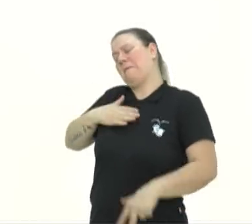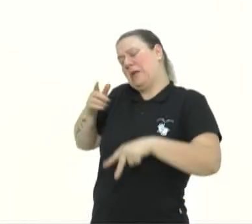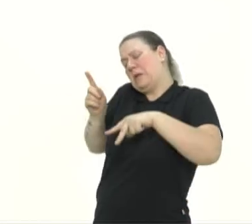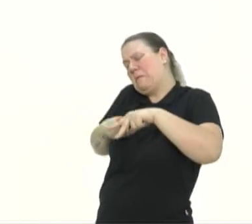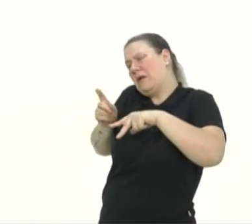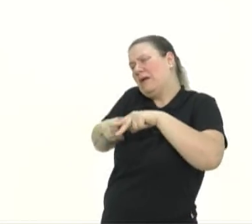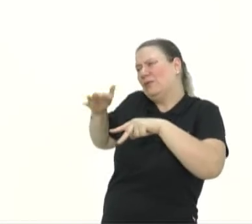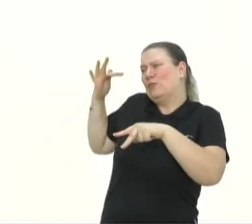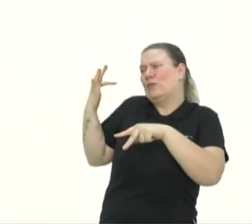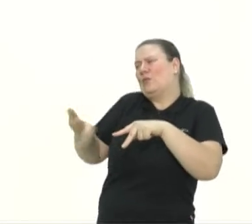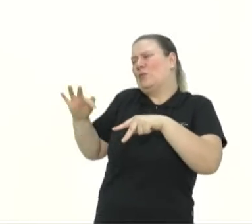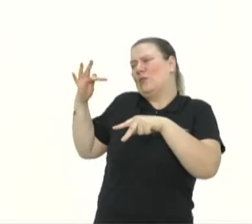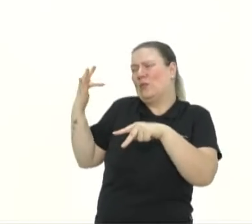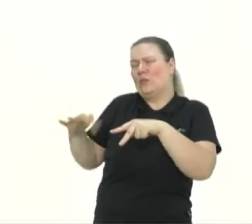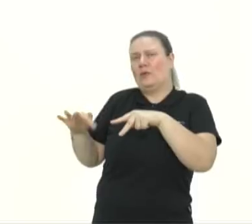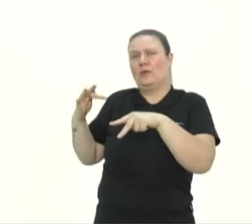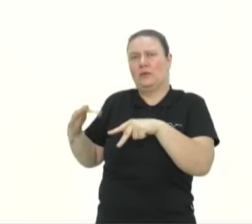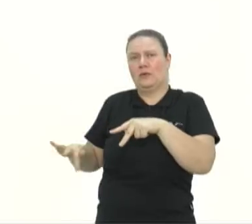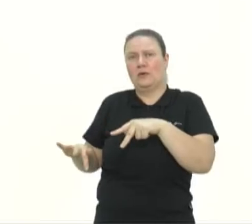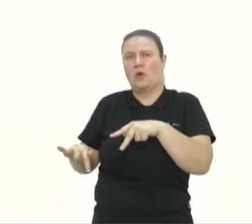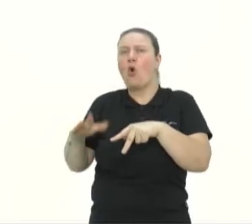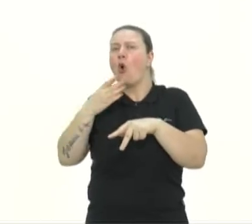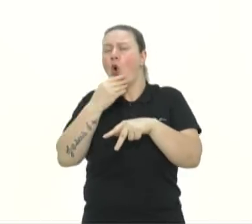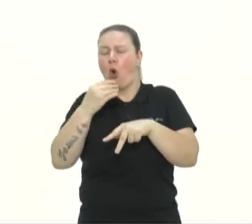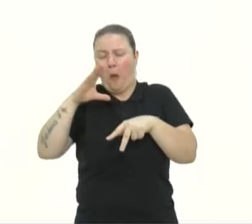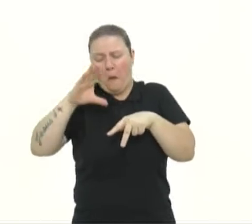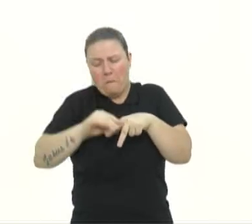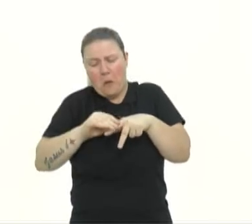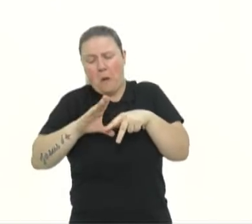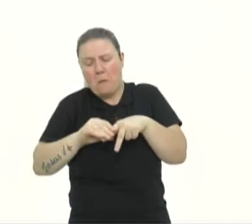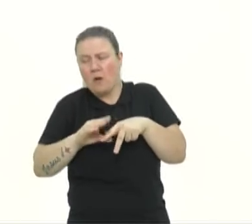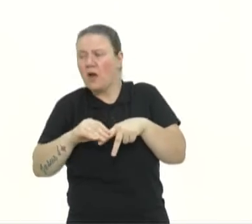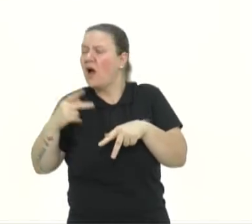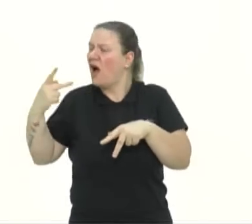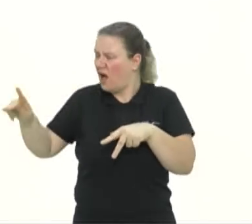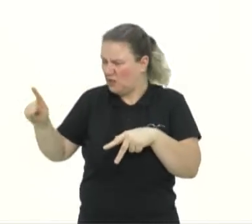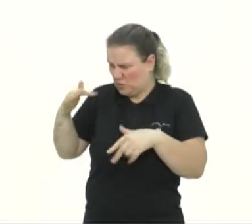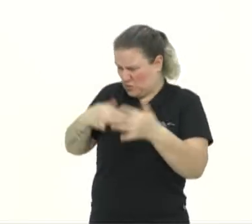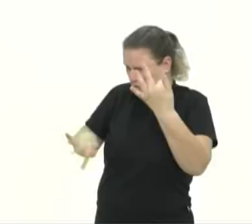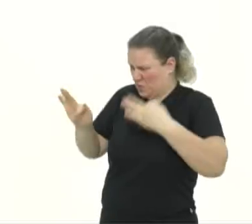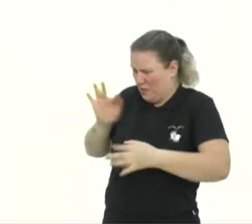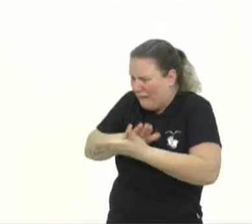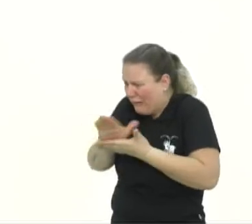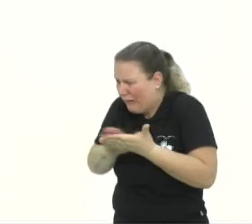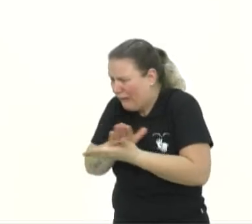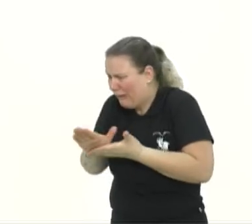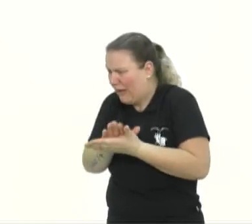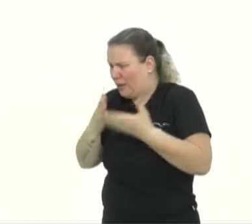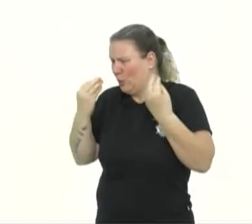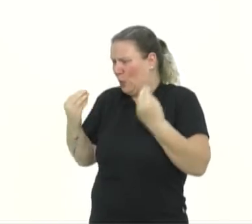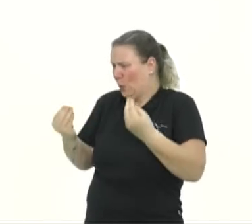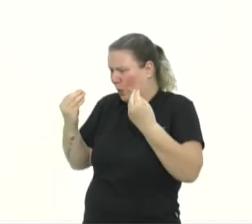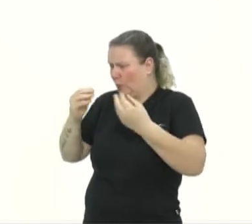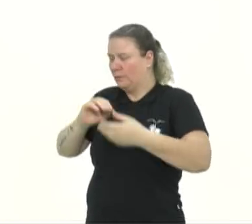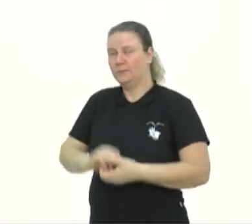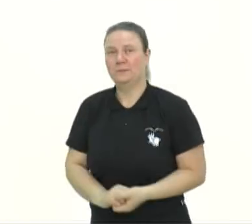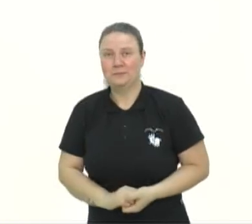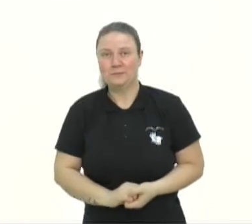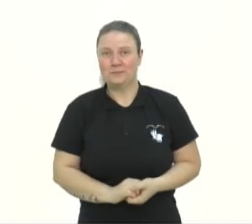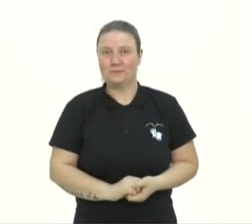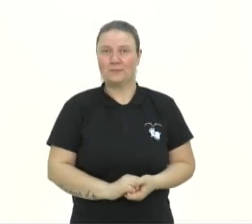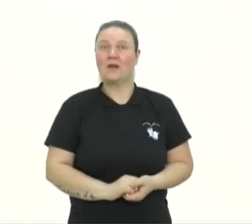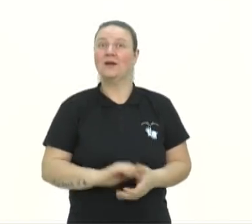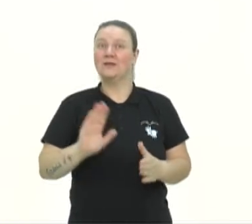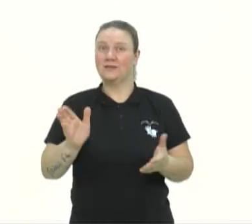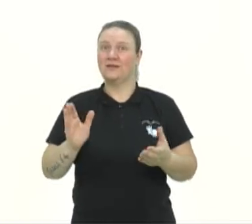da conta com o aperto do homem. Como é que a sua não doeu na dica de nada? Né? Então repare, você